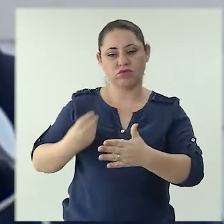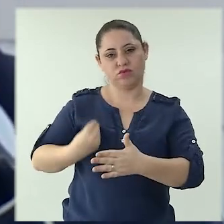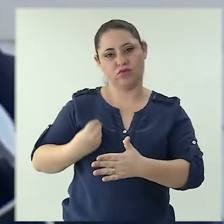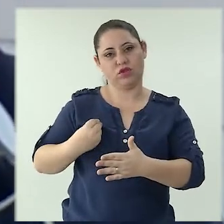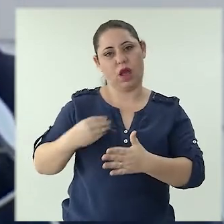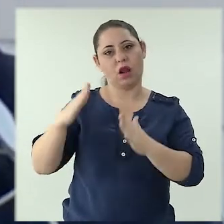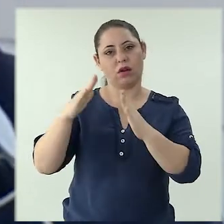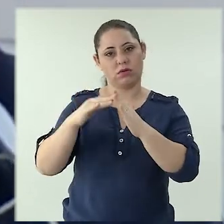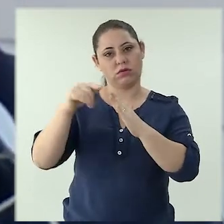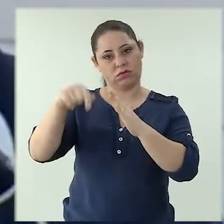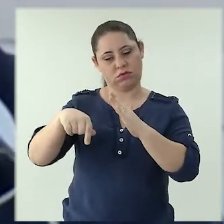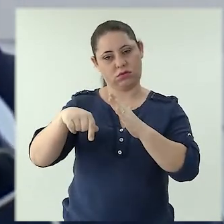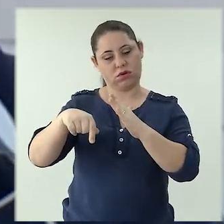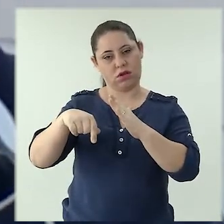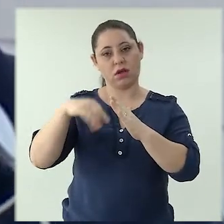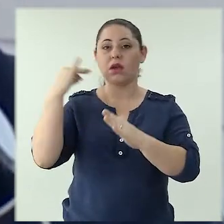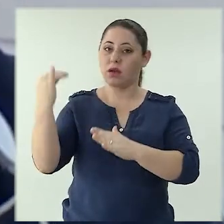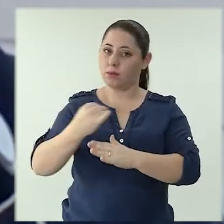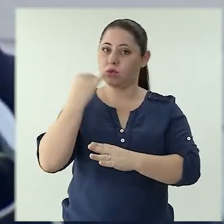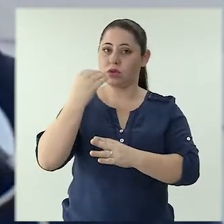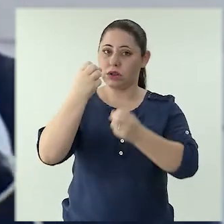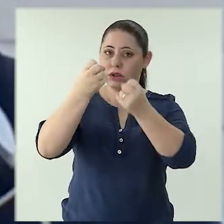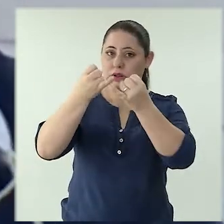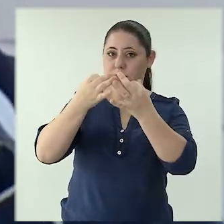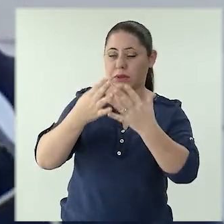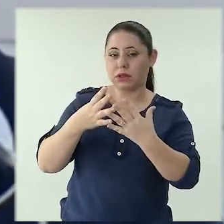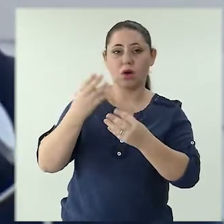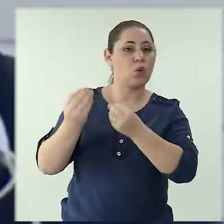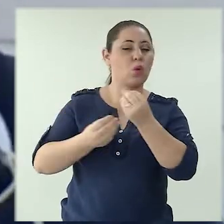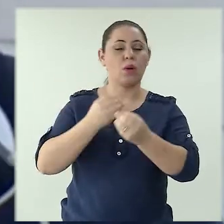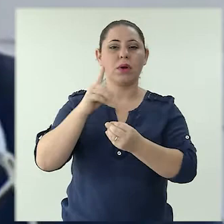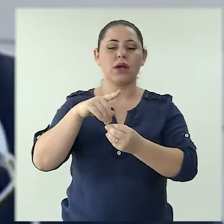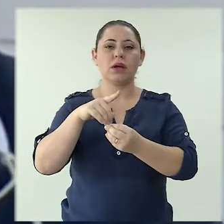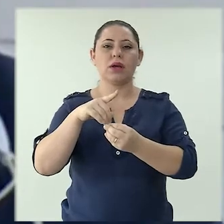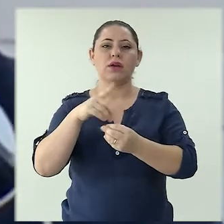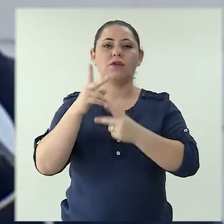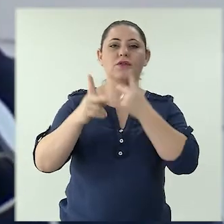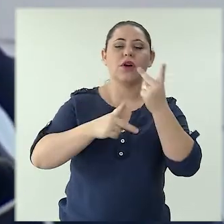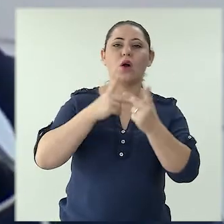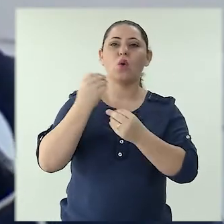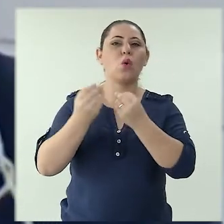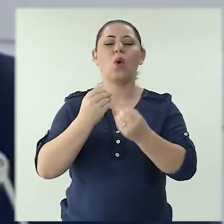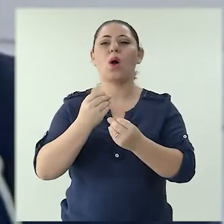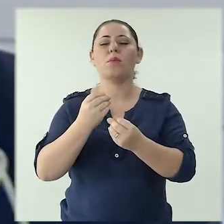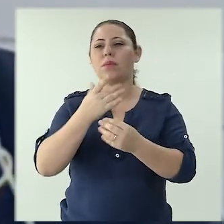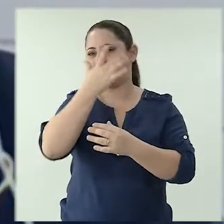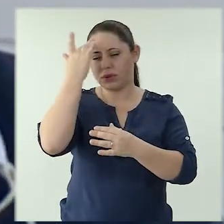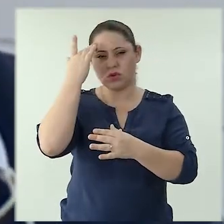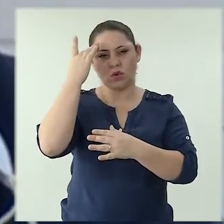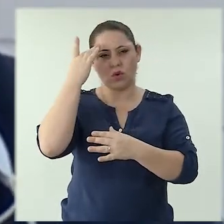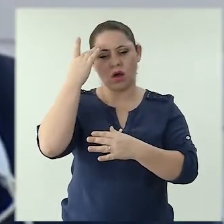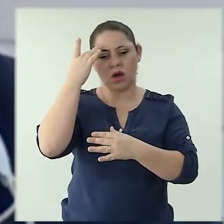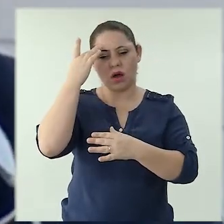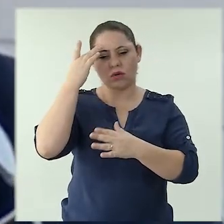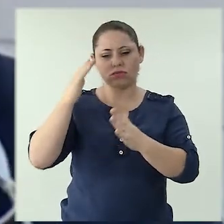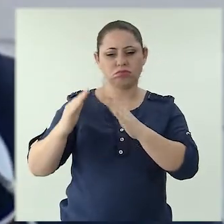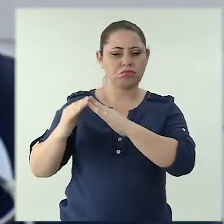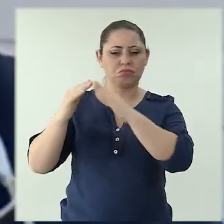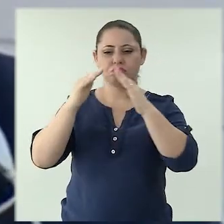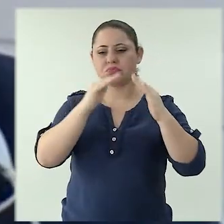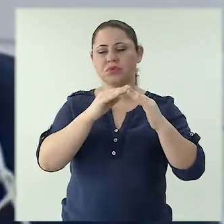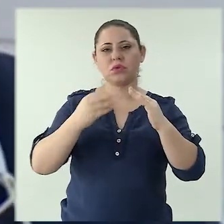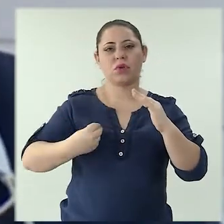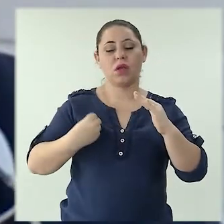como importante para descrever a posse. Então, o tabelião pode dizer como foi a aquisição, porque existe muito, por